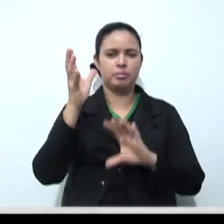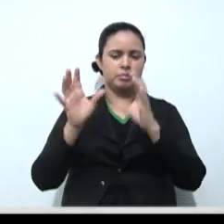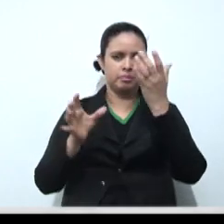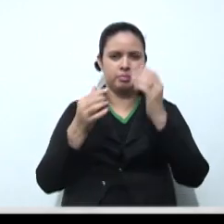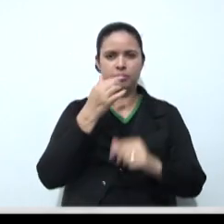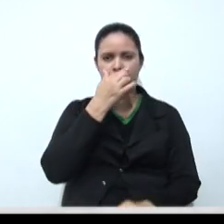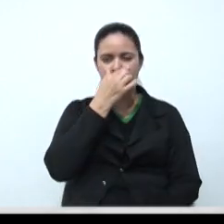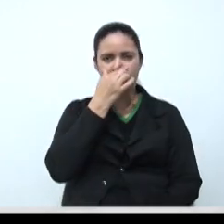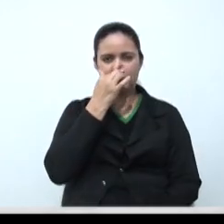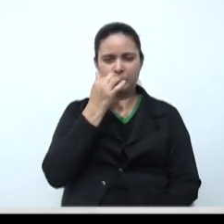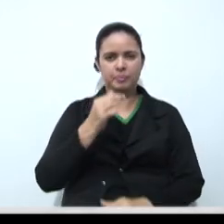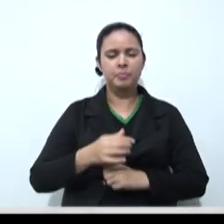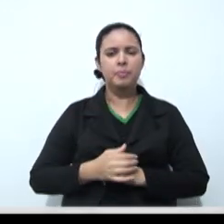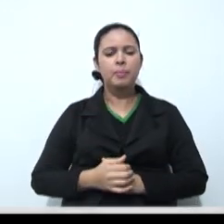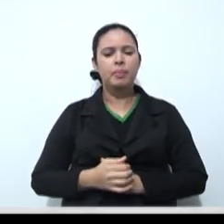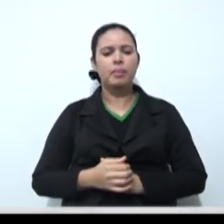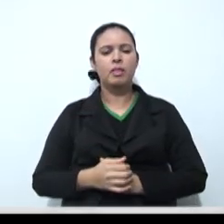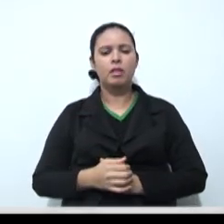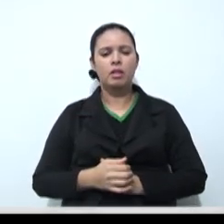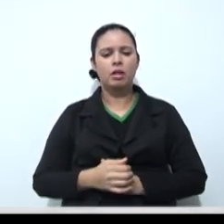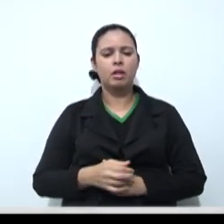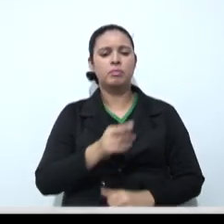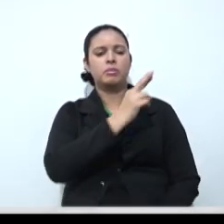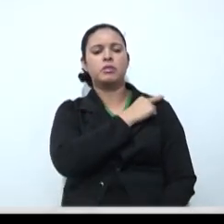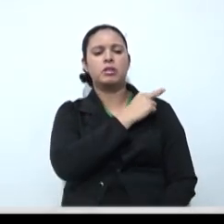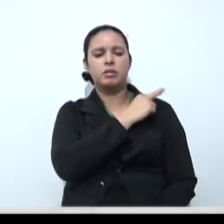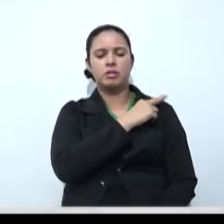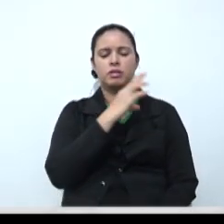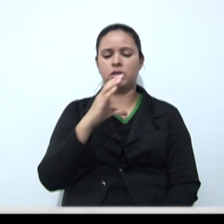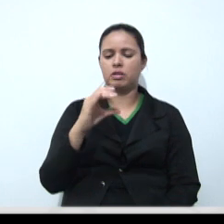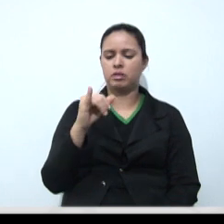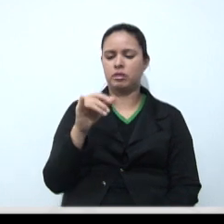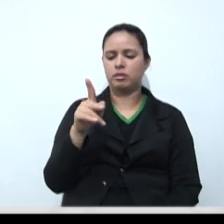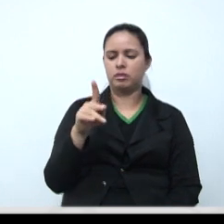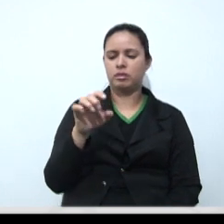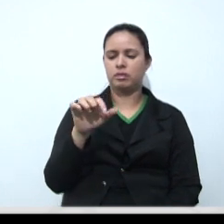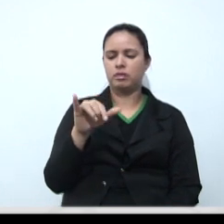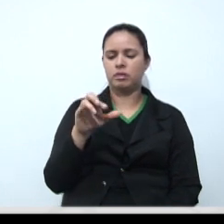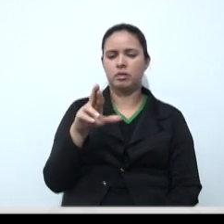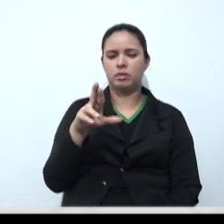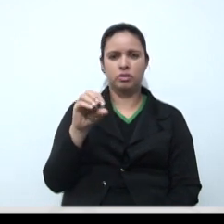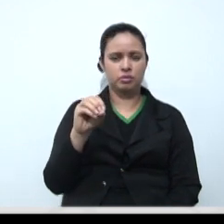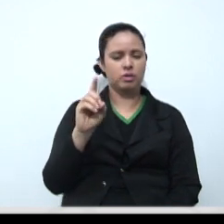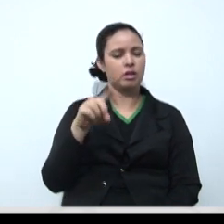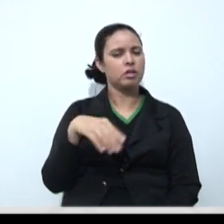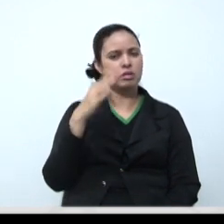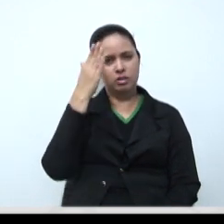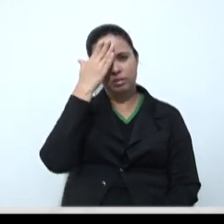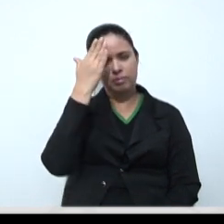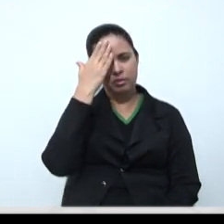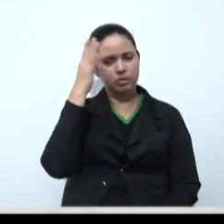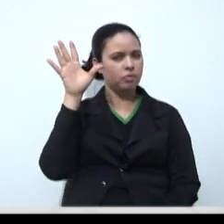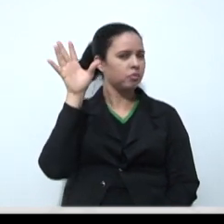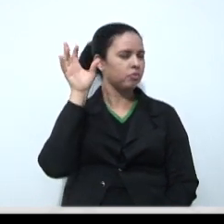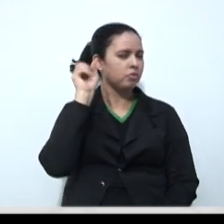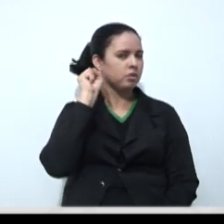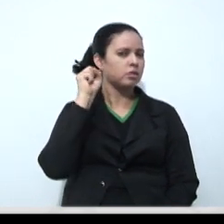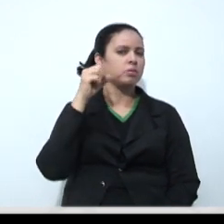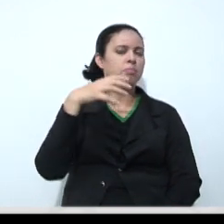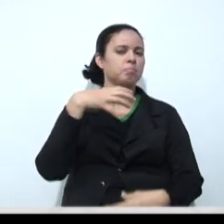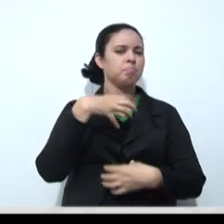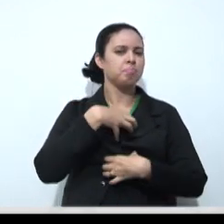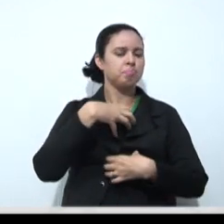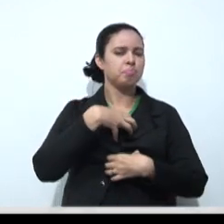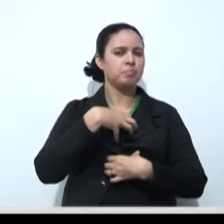Tá ok? Qual é a função do cipeiro, então? A maior atribuição é saber ouvir, tá? Ter sensibilidade para escutar